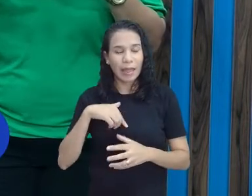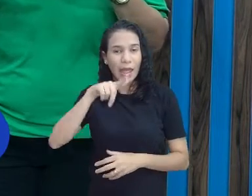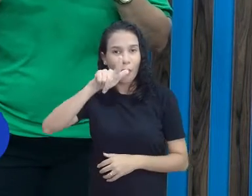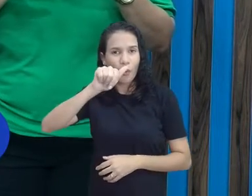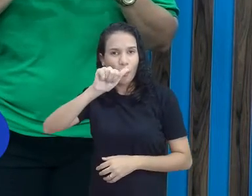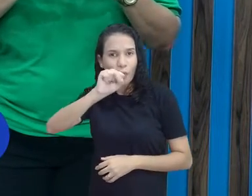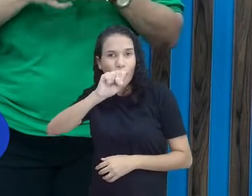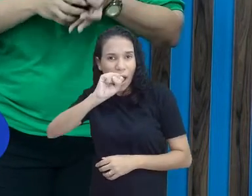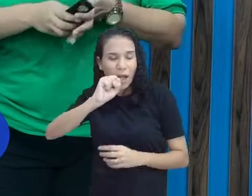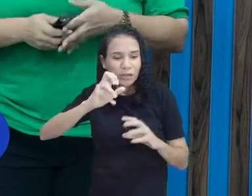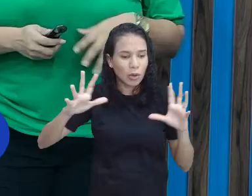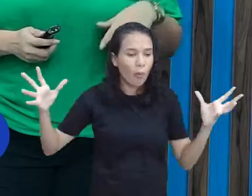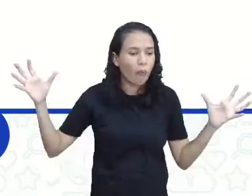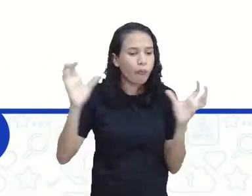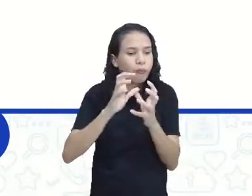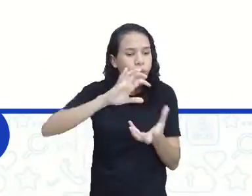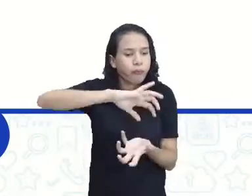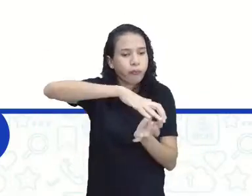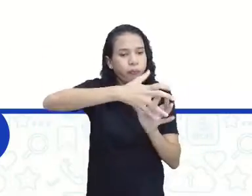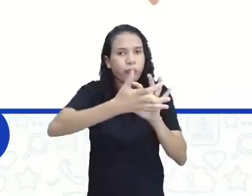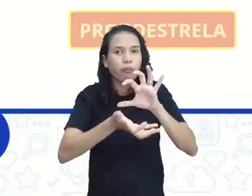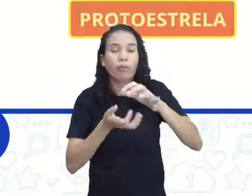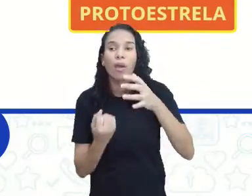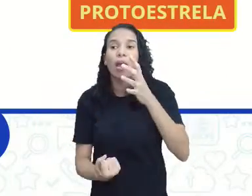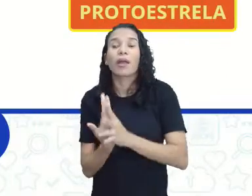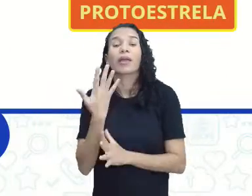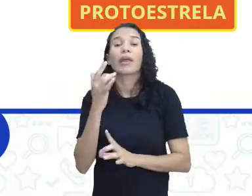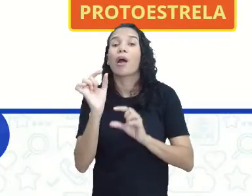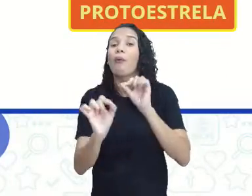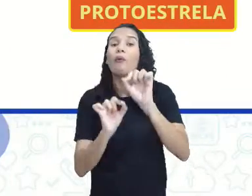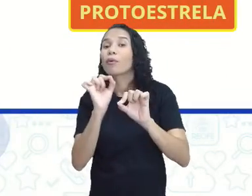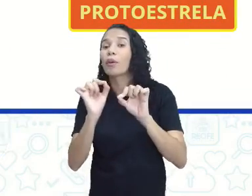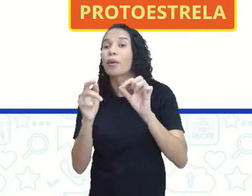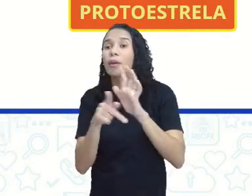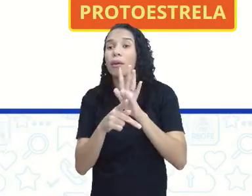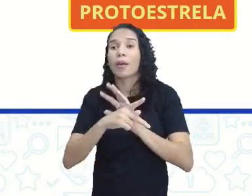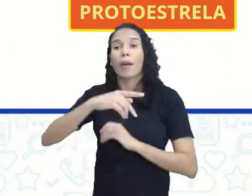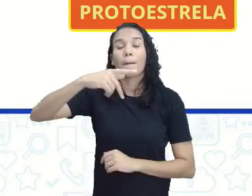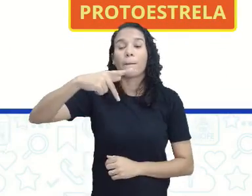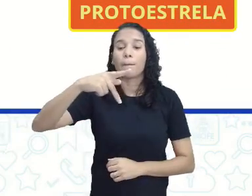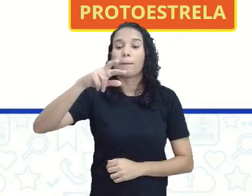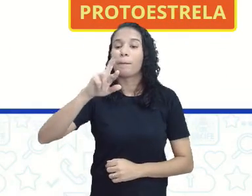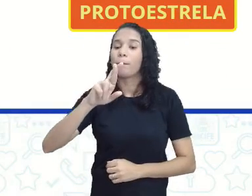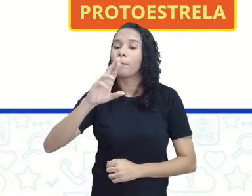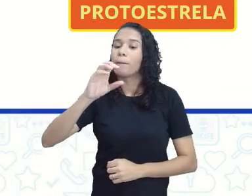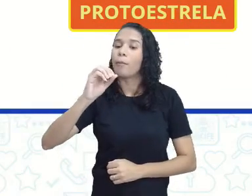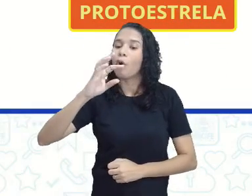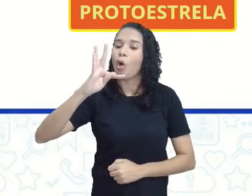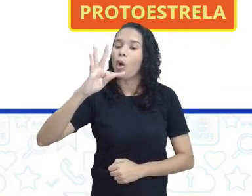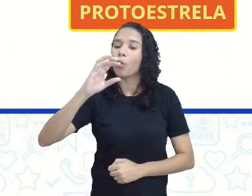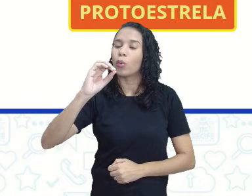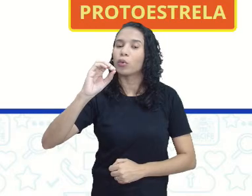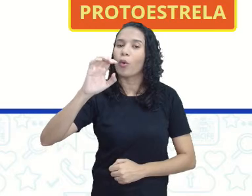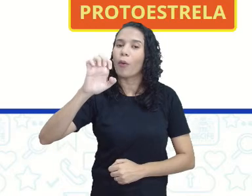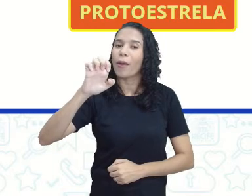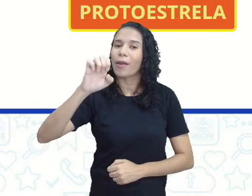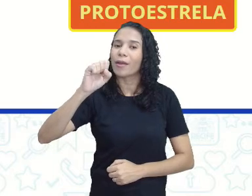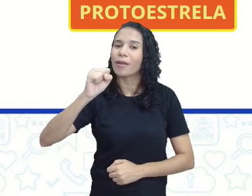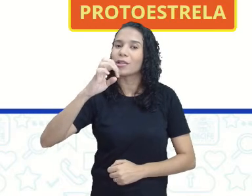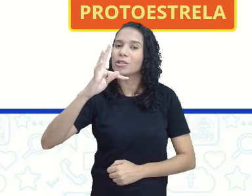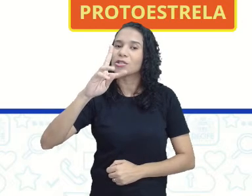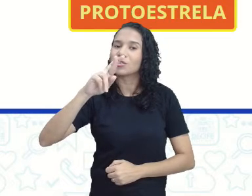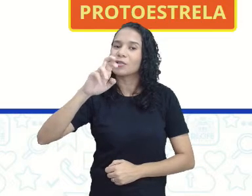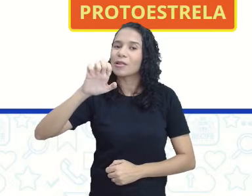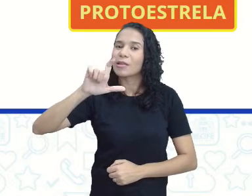aglomeração aí de gases vai formar o quê? Uma protoestrela, que é uma estrela que